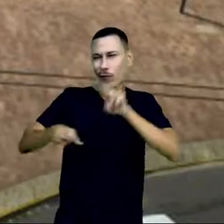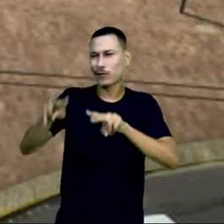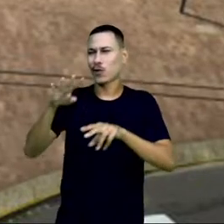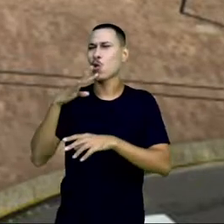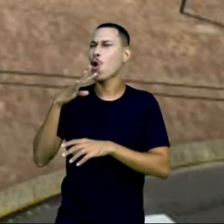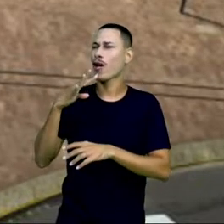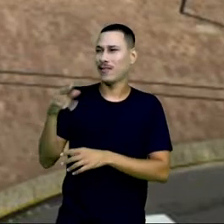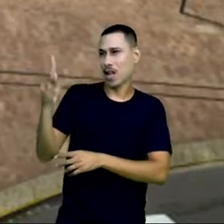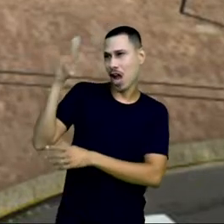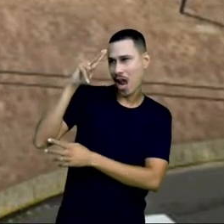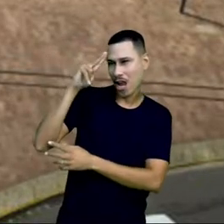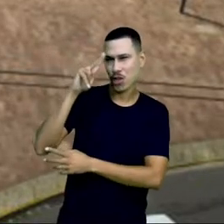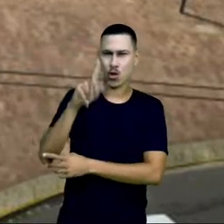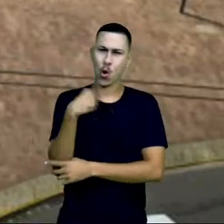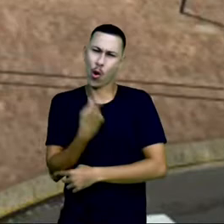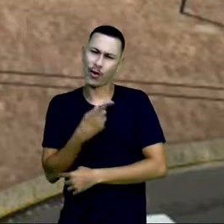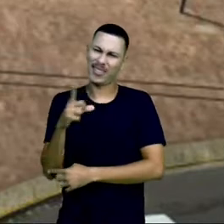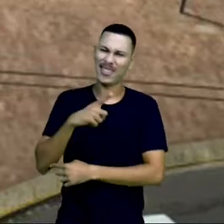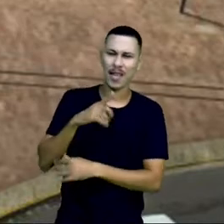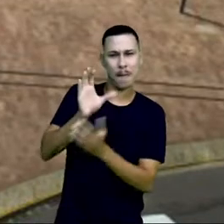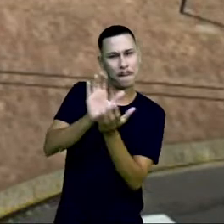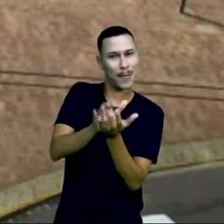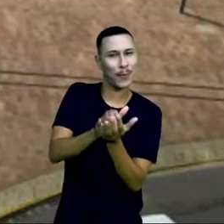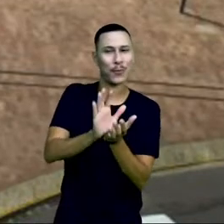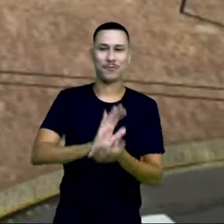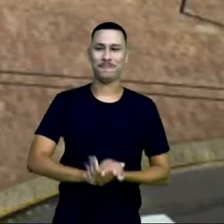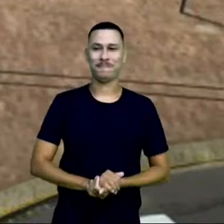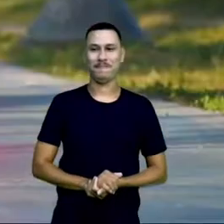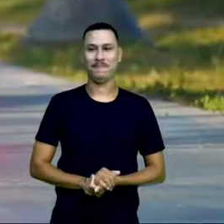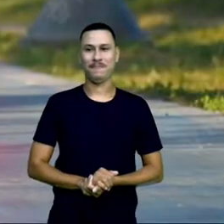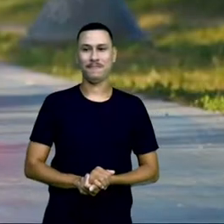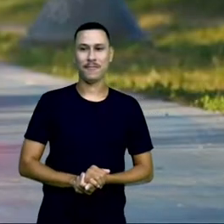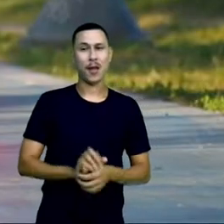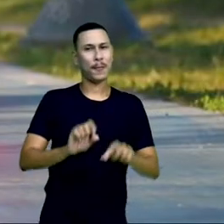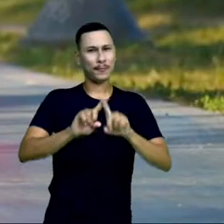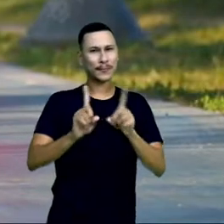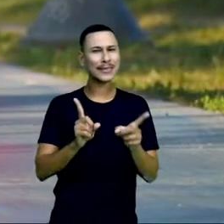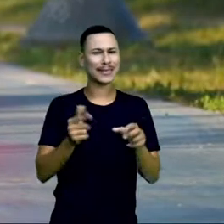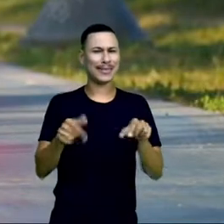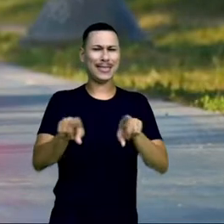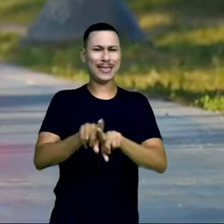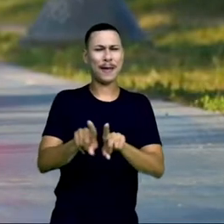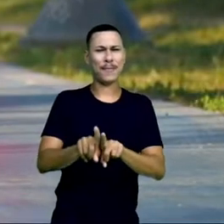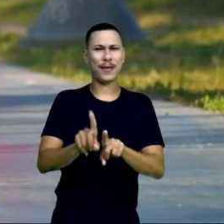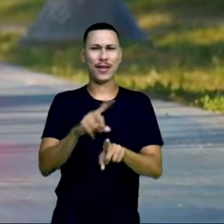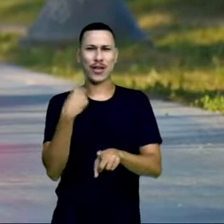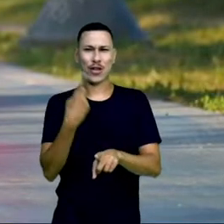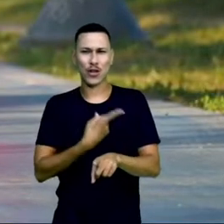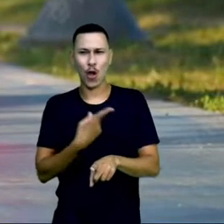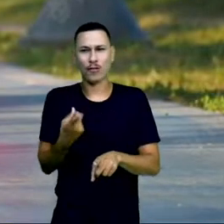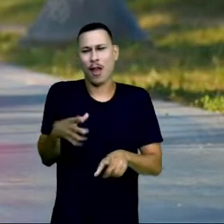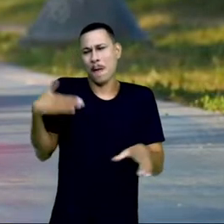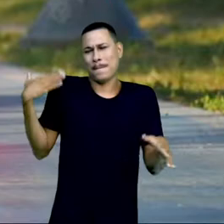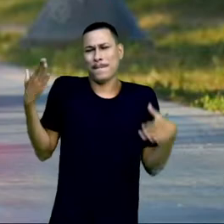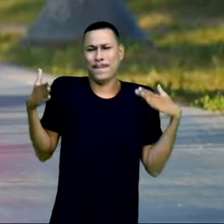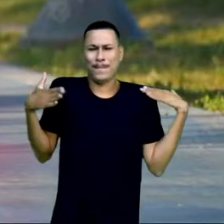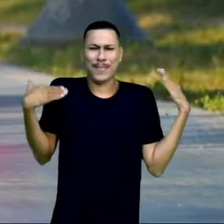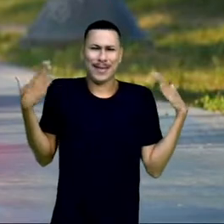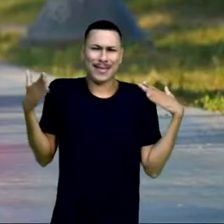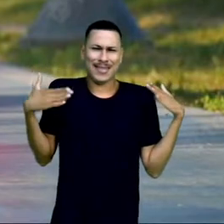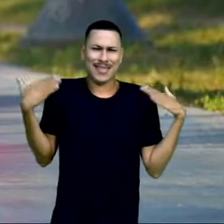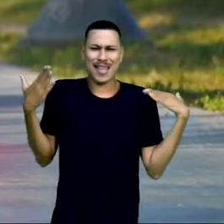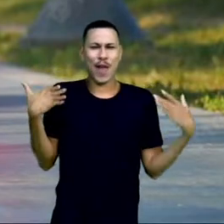de história que a gente tem aqui do nosso estado, mas também para andar de bicicleta. É um passeio muito